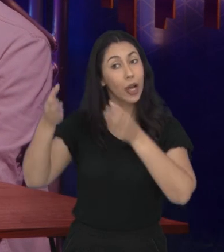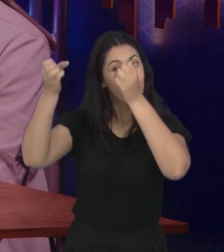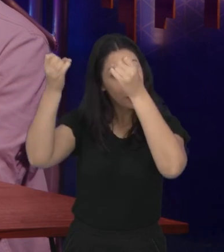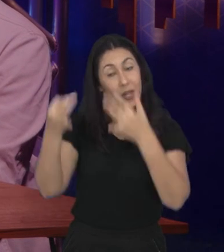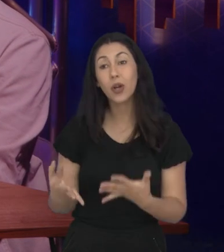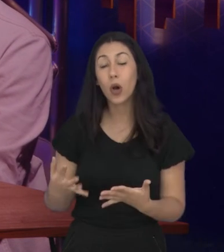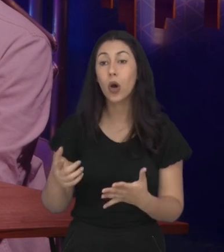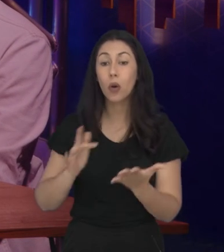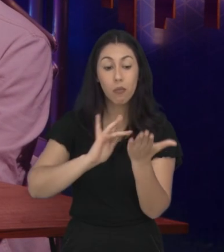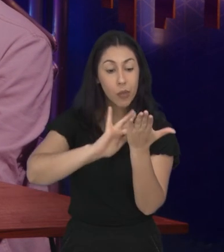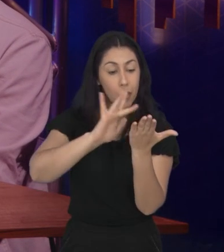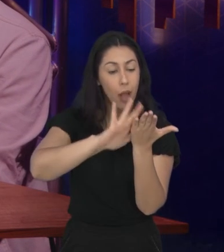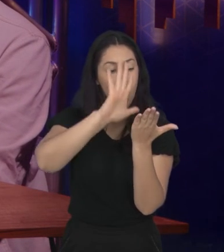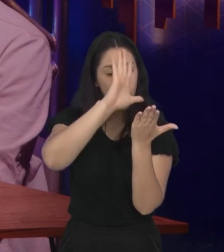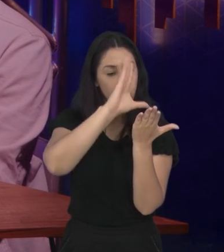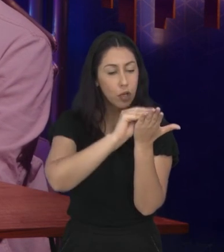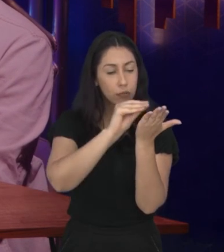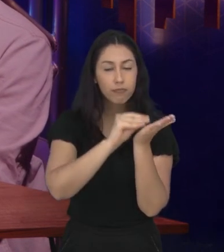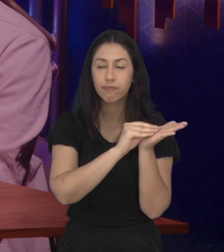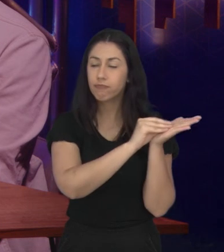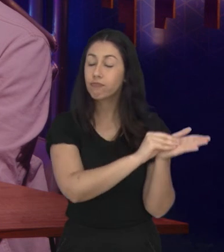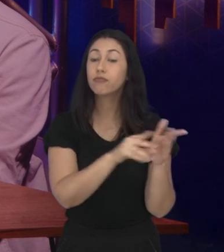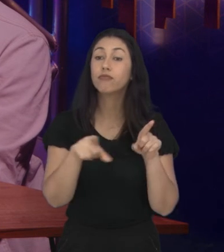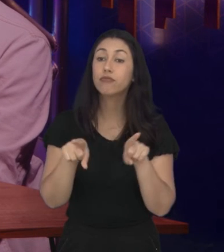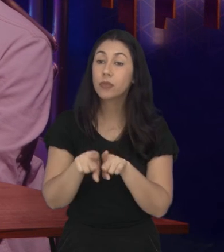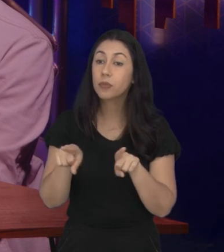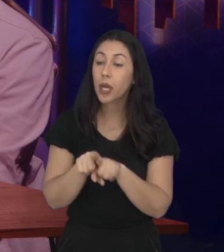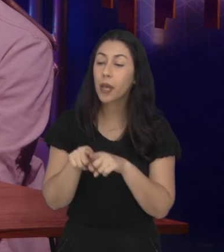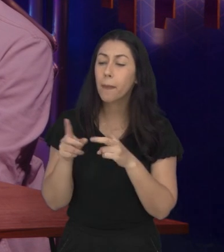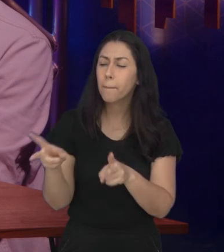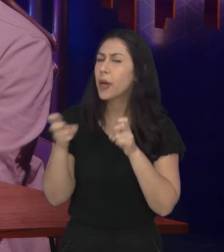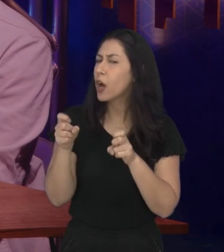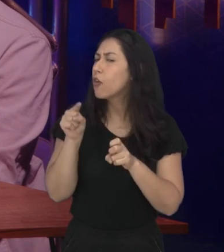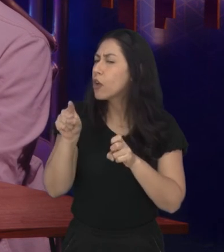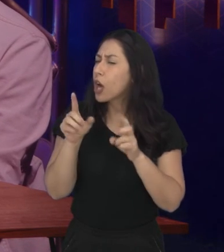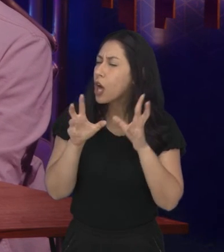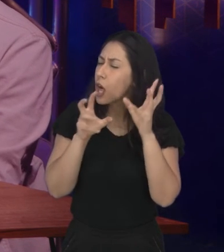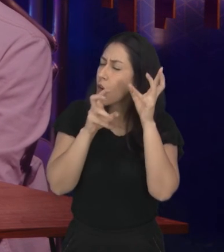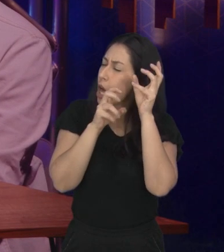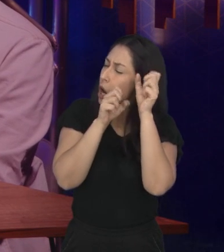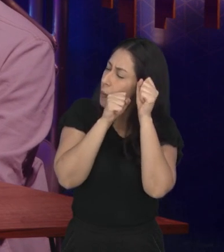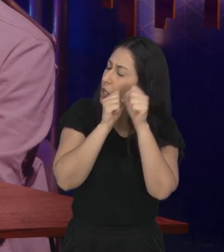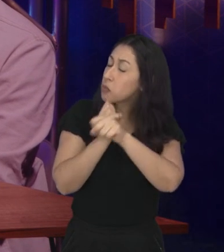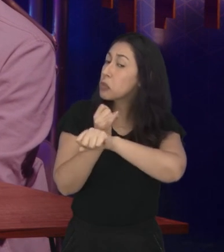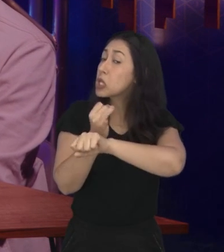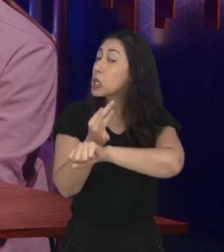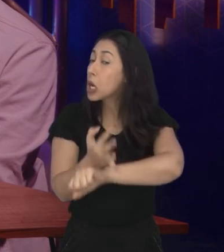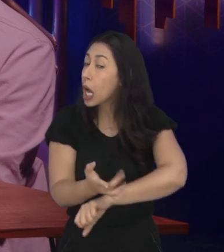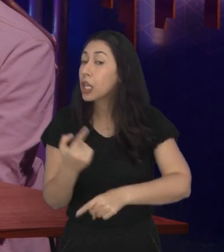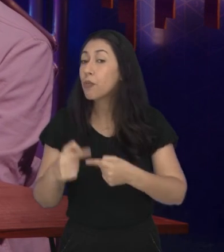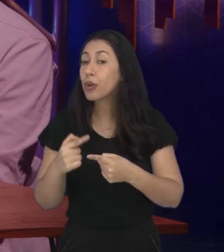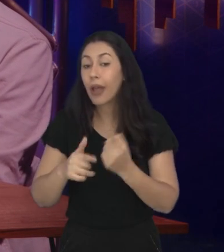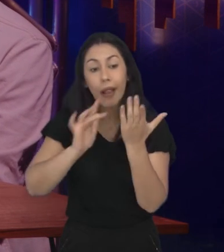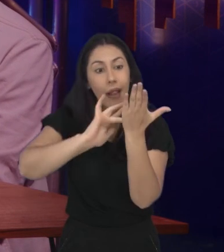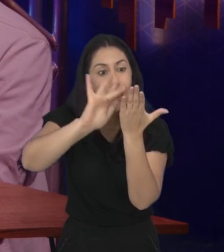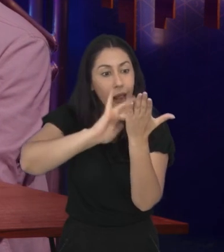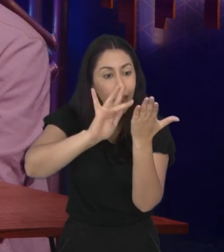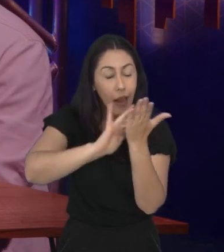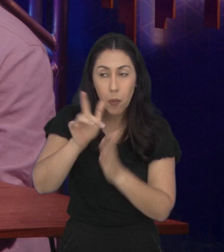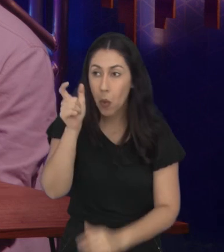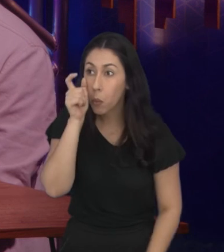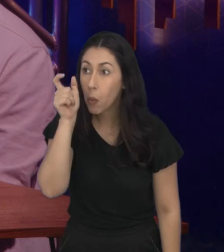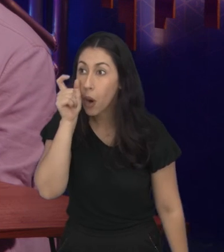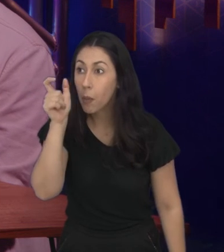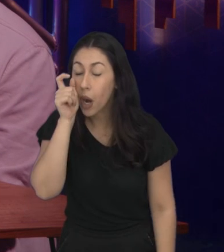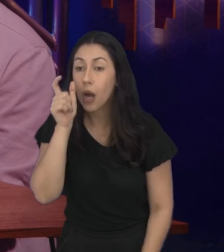né? Desligar as telas, organizar, ver se você tá indo dormir muito tarde porque você tá no celular, assistindo as